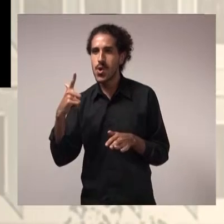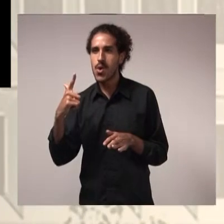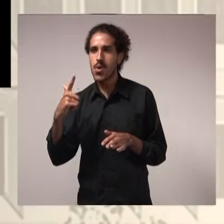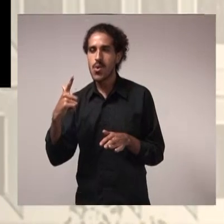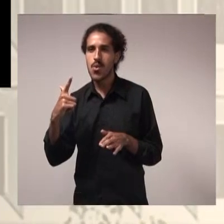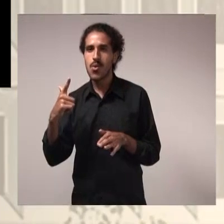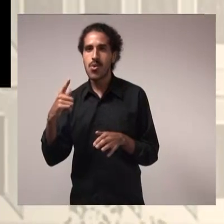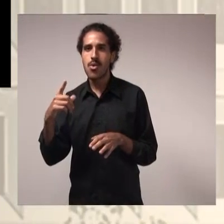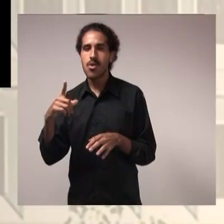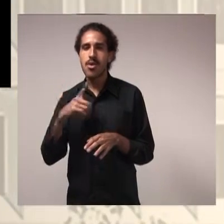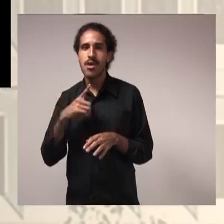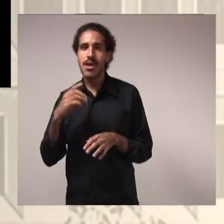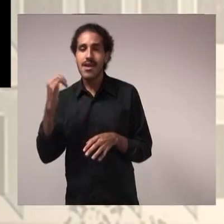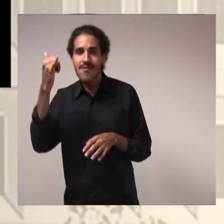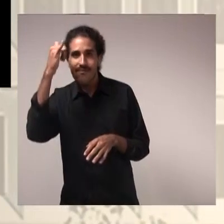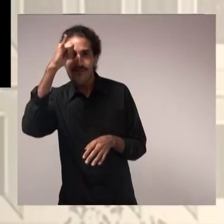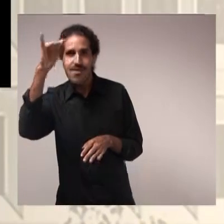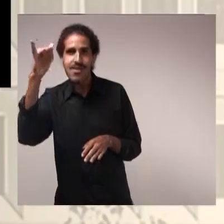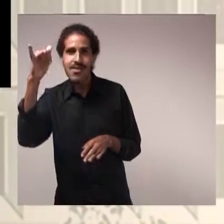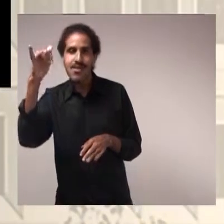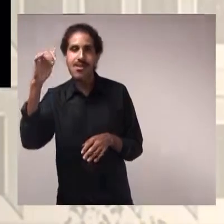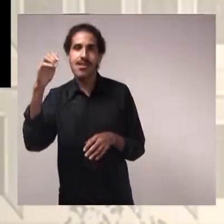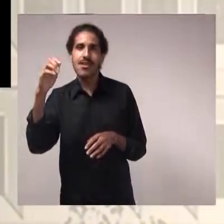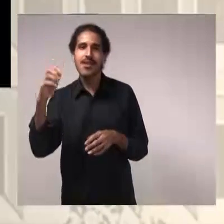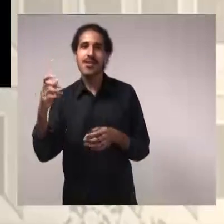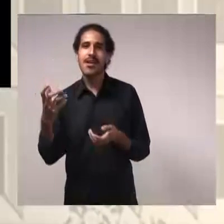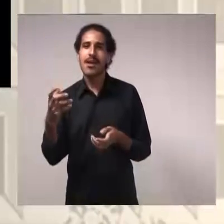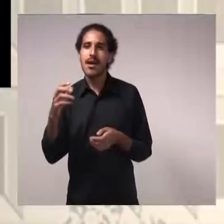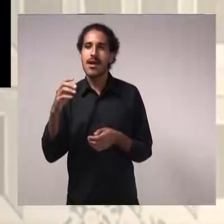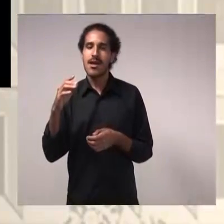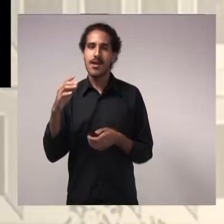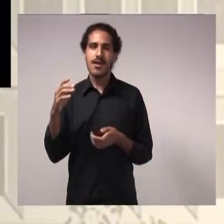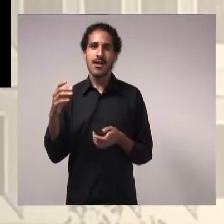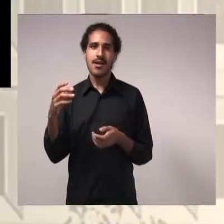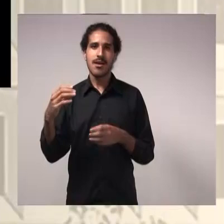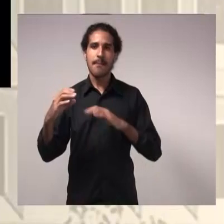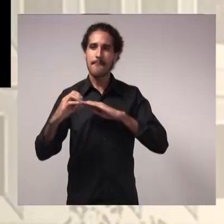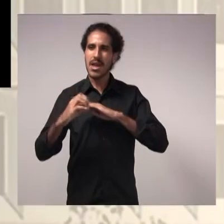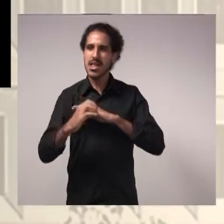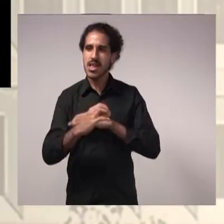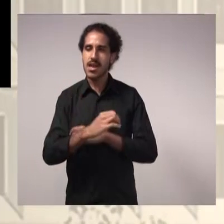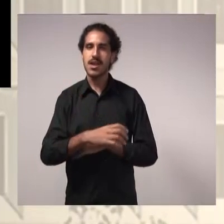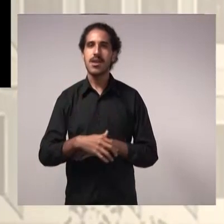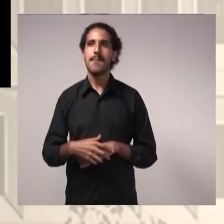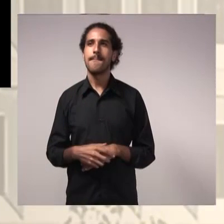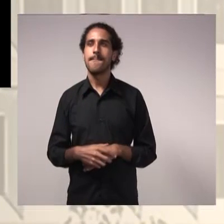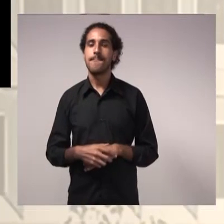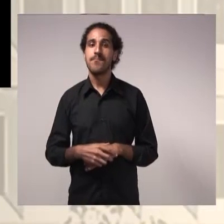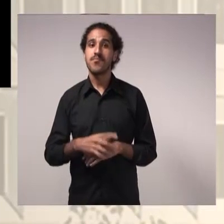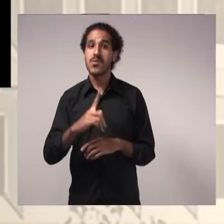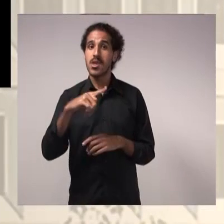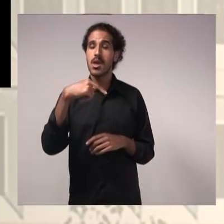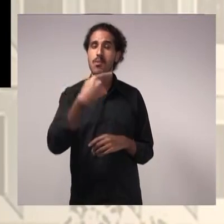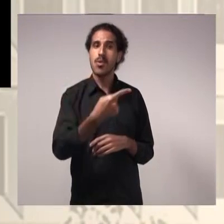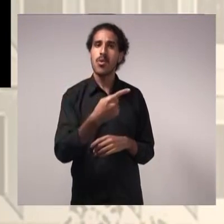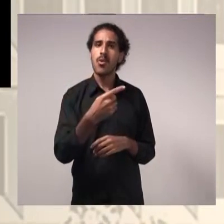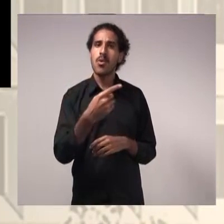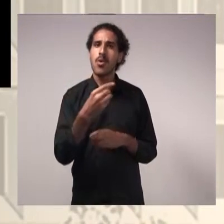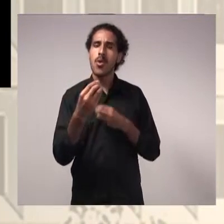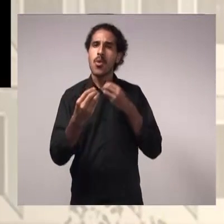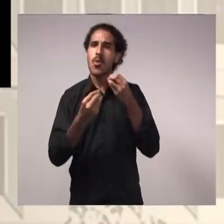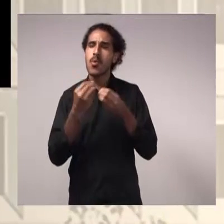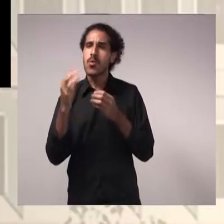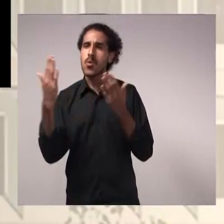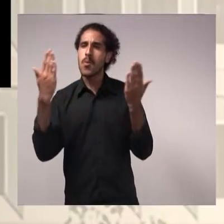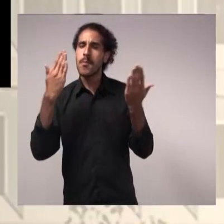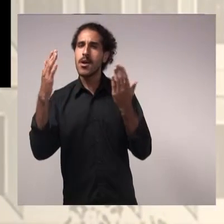esterilização natural feita pelo sol. De Burkina Faso, nós voltamos para o Brasil e vamos